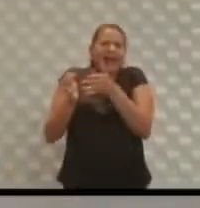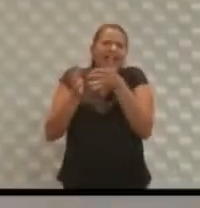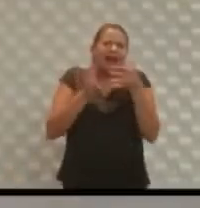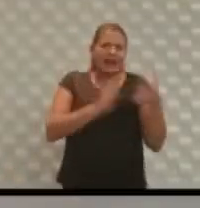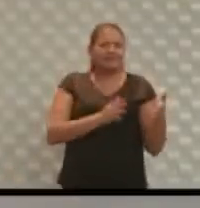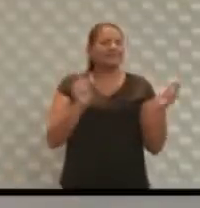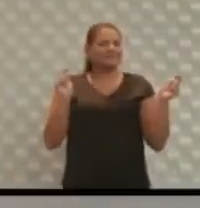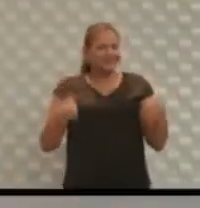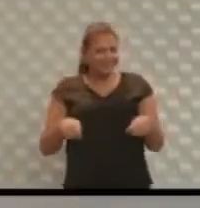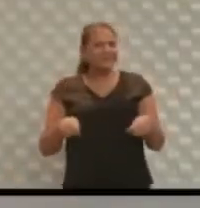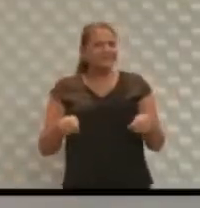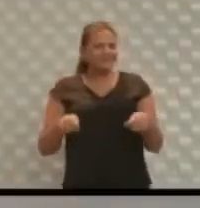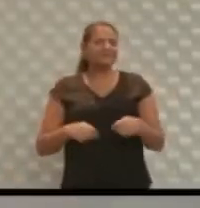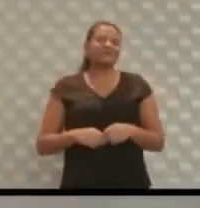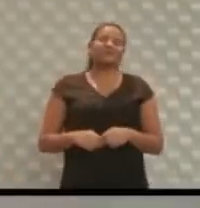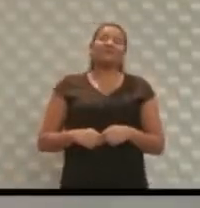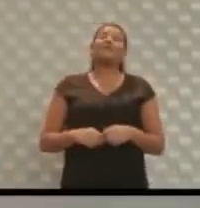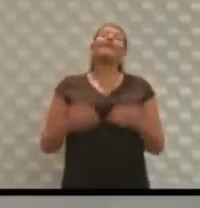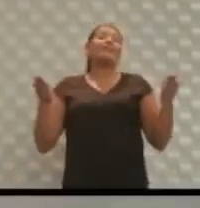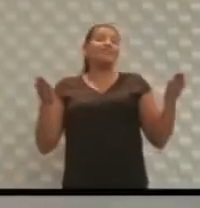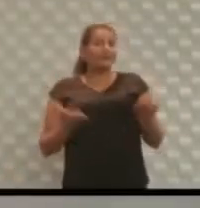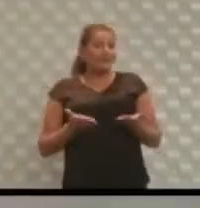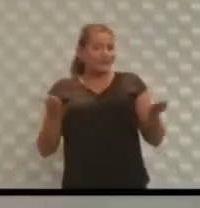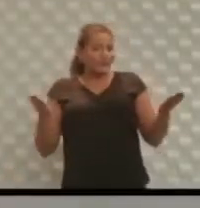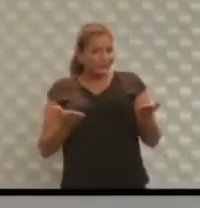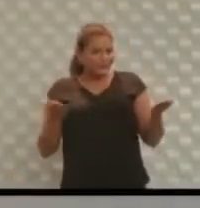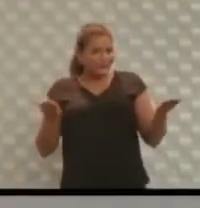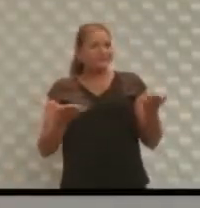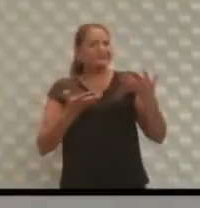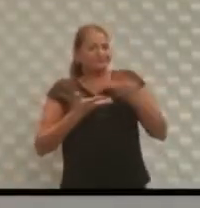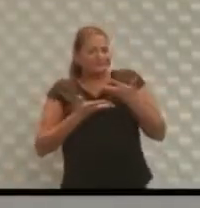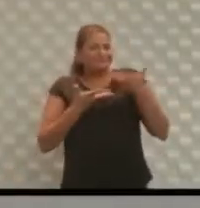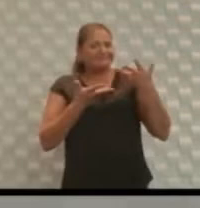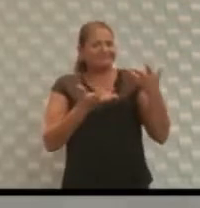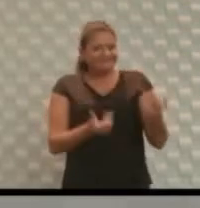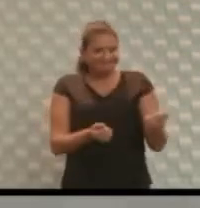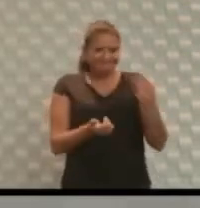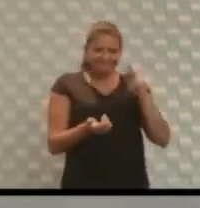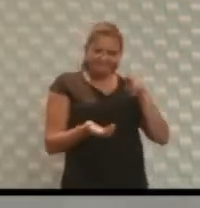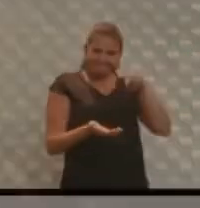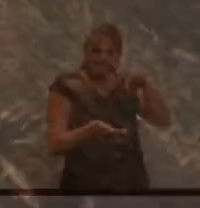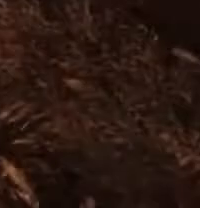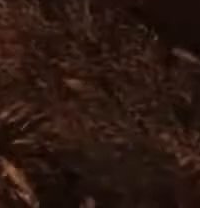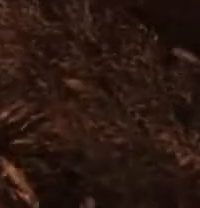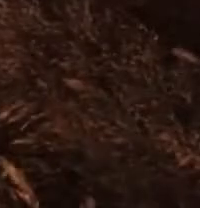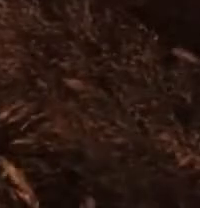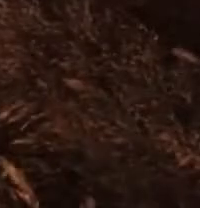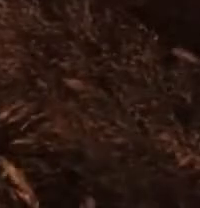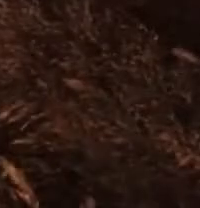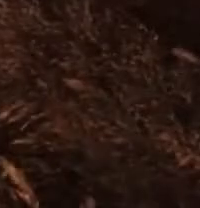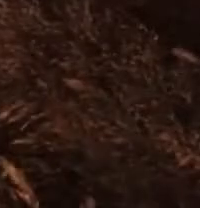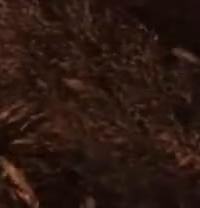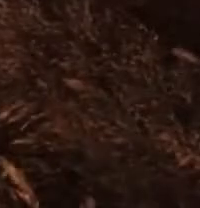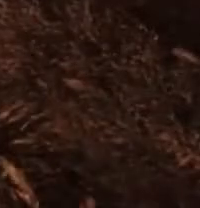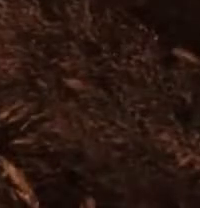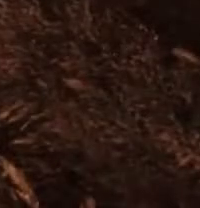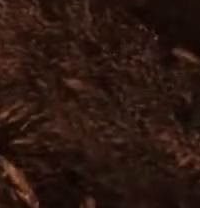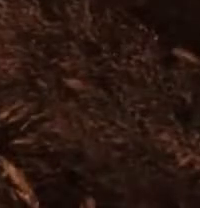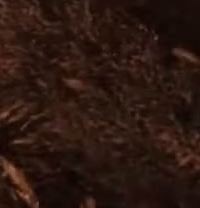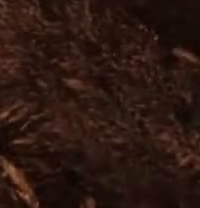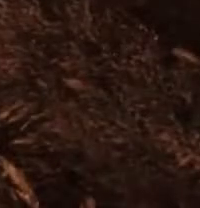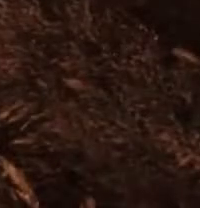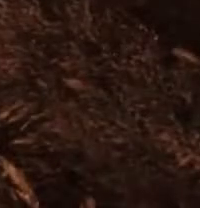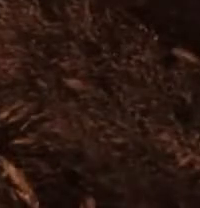Mas, quando me chamaram para falar sobre esse tema, os desafios que os casais enfrentam. Gente,